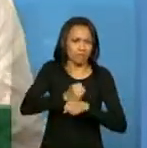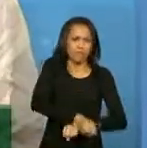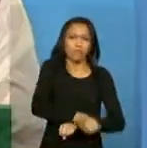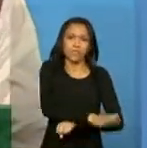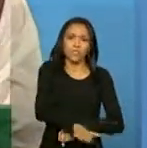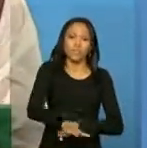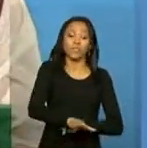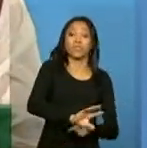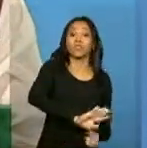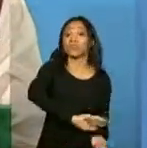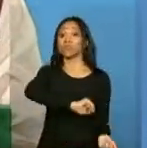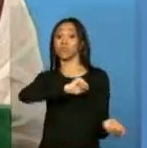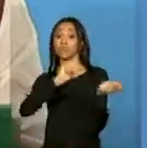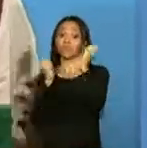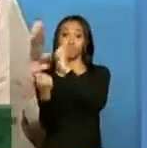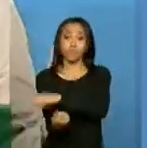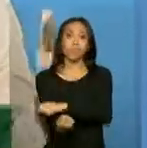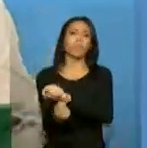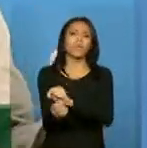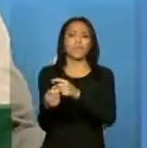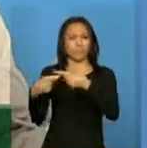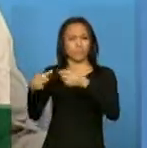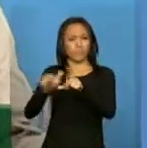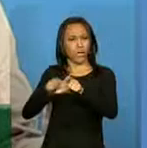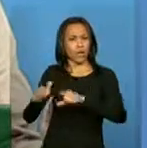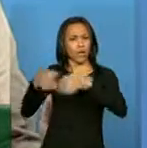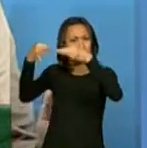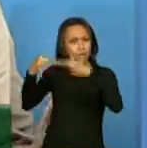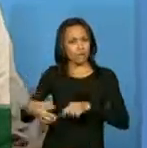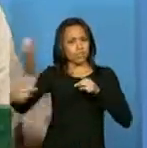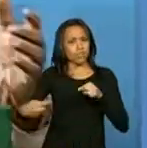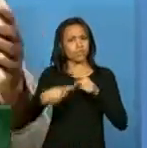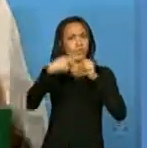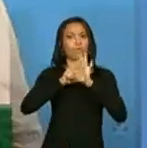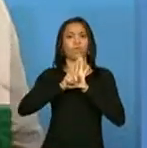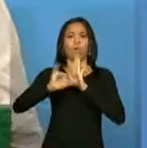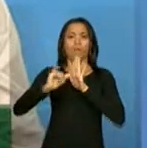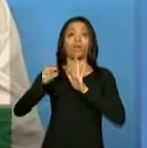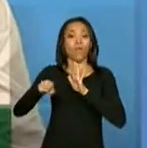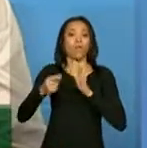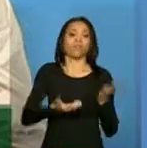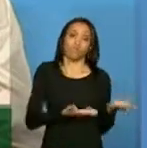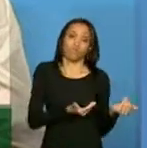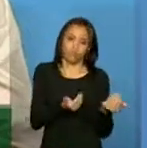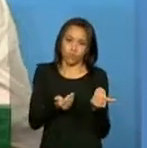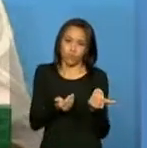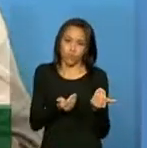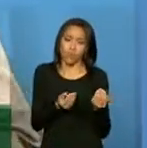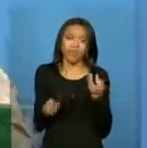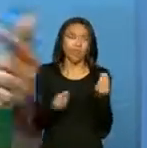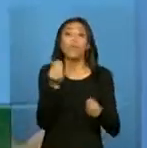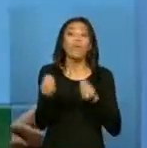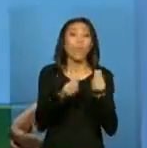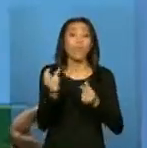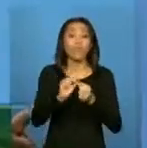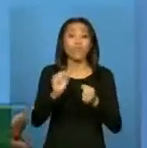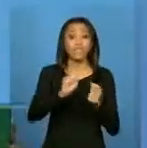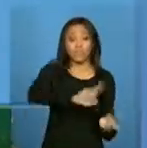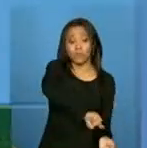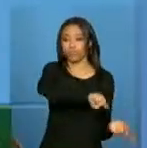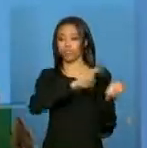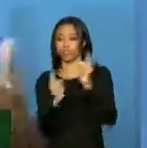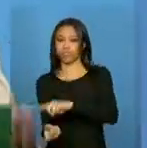em trabalho feito decentemente, legalmente pelos jovens. E como nós fazemos para transformar